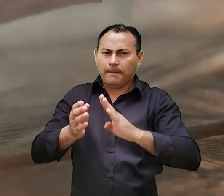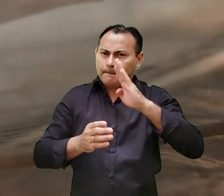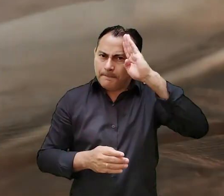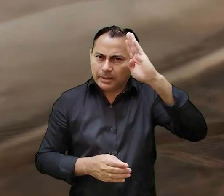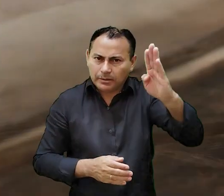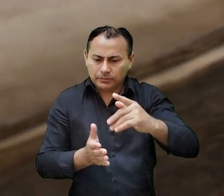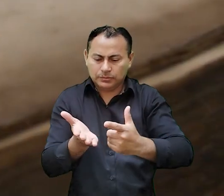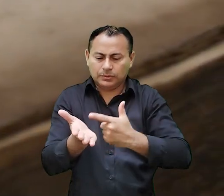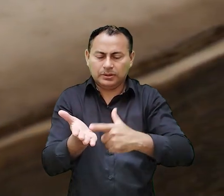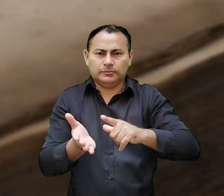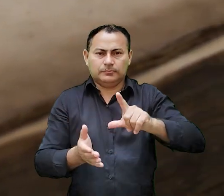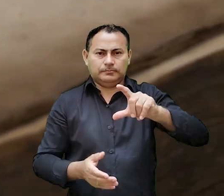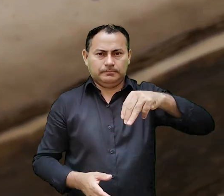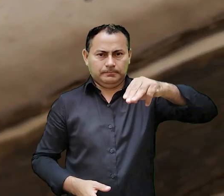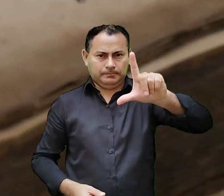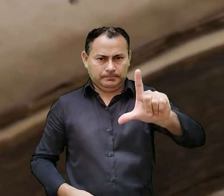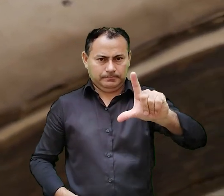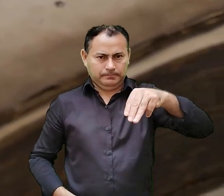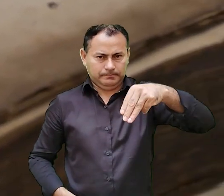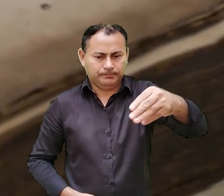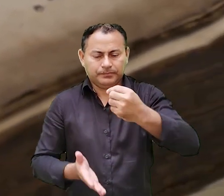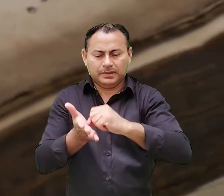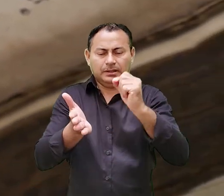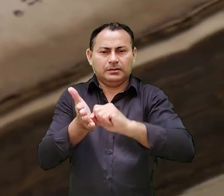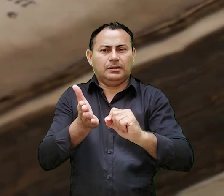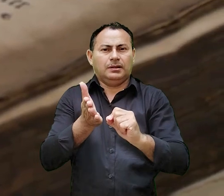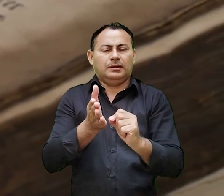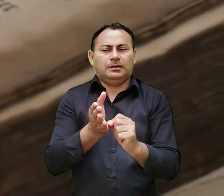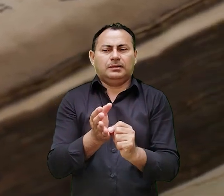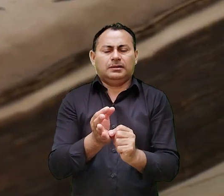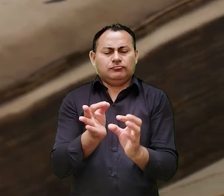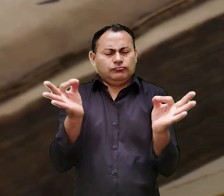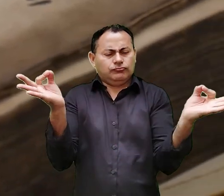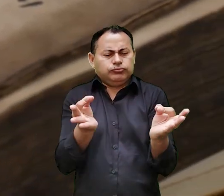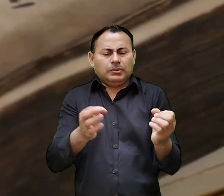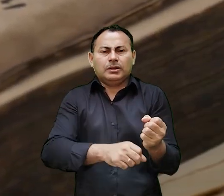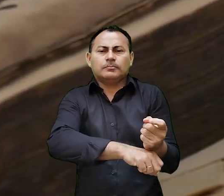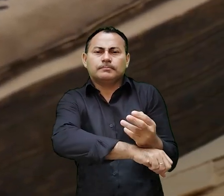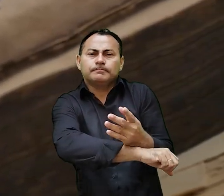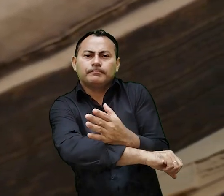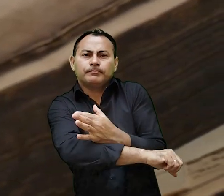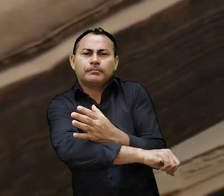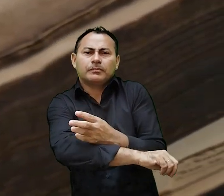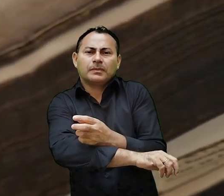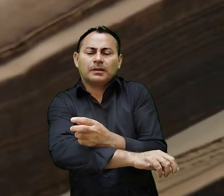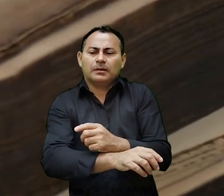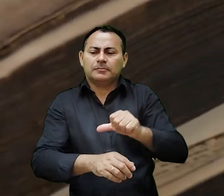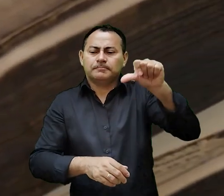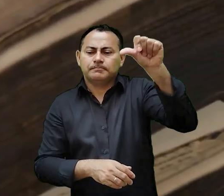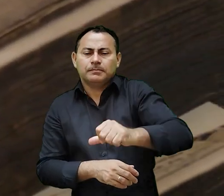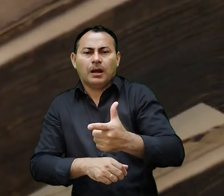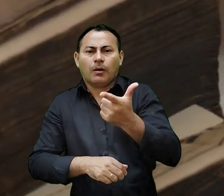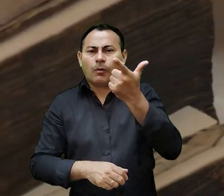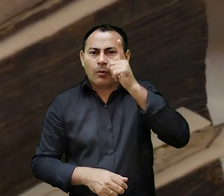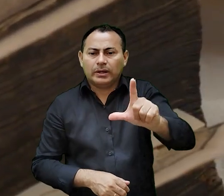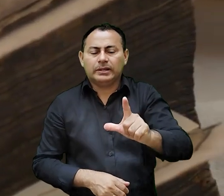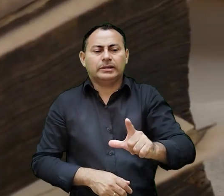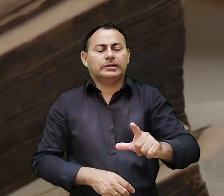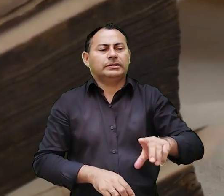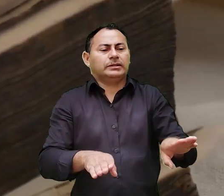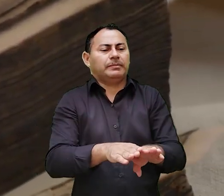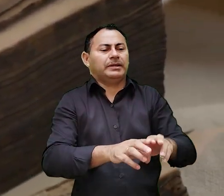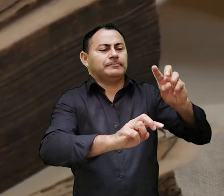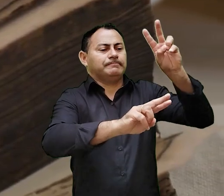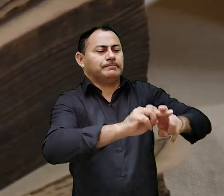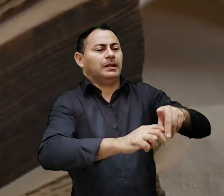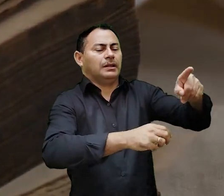mensagem central do livro de Lamentações, escrita com tanta arte e emoção, é a tragédia da conquista e do